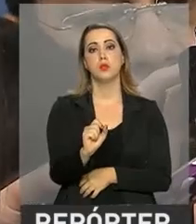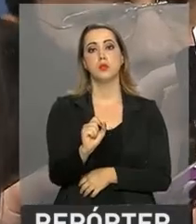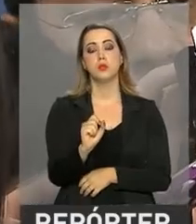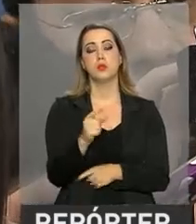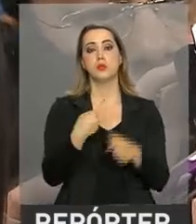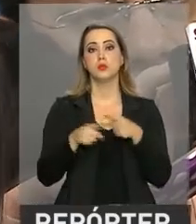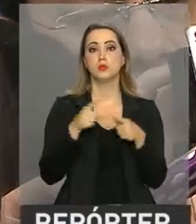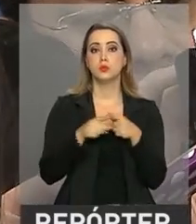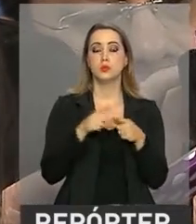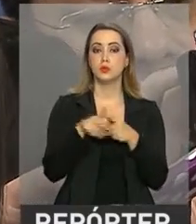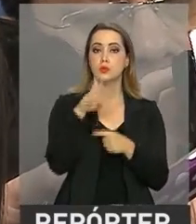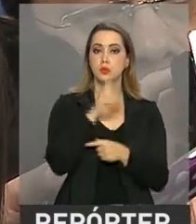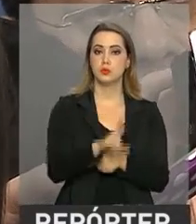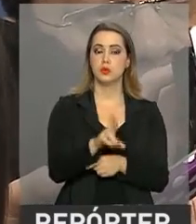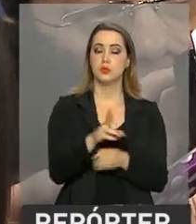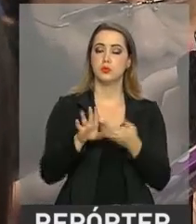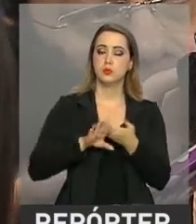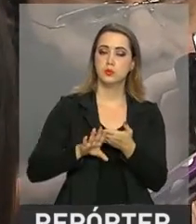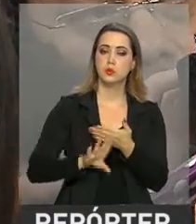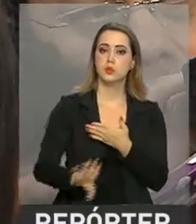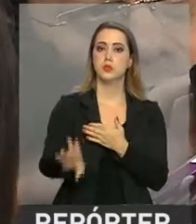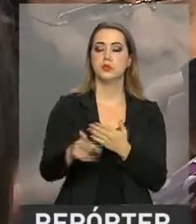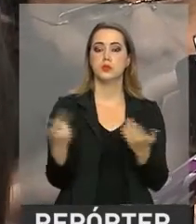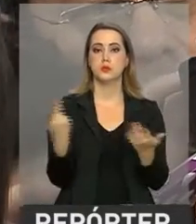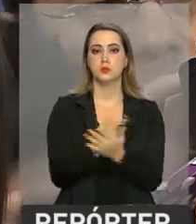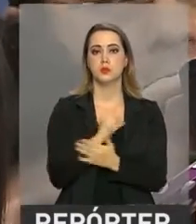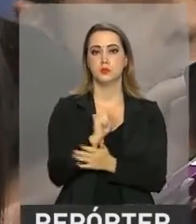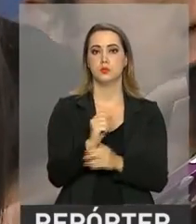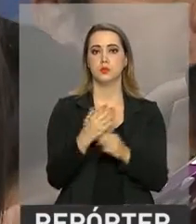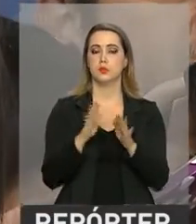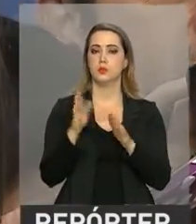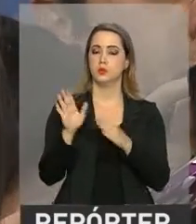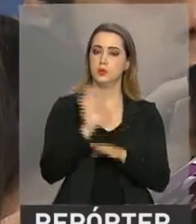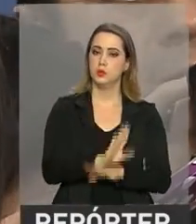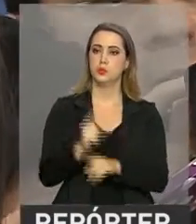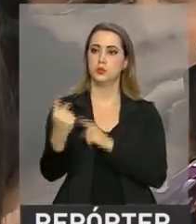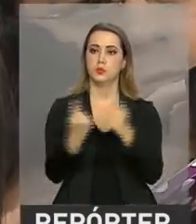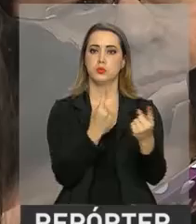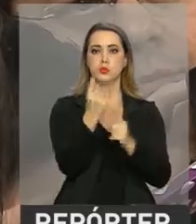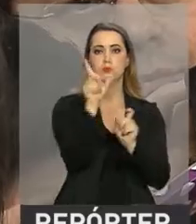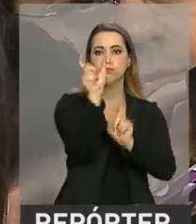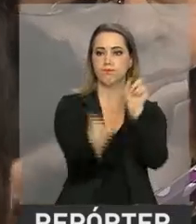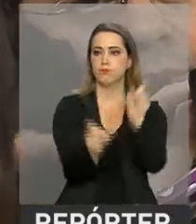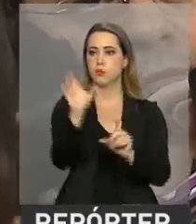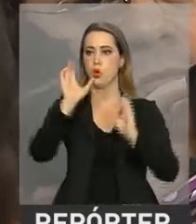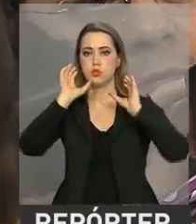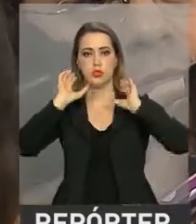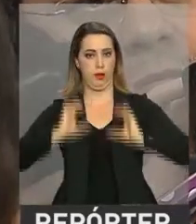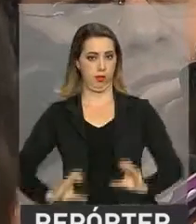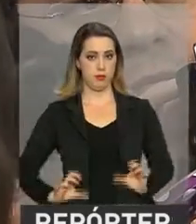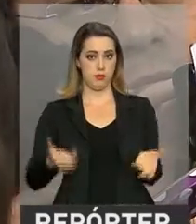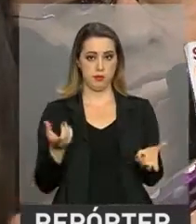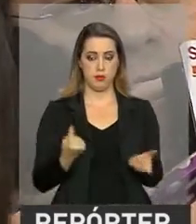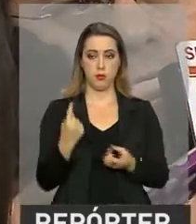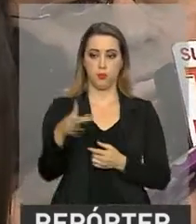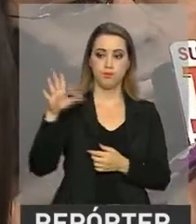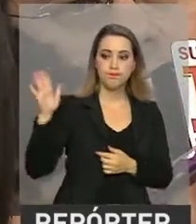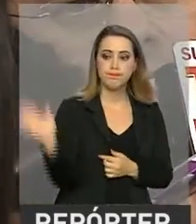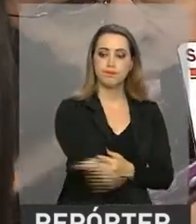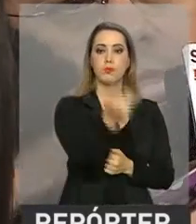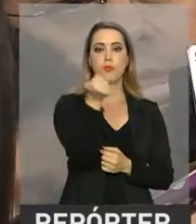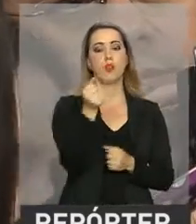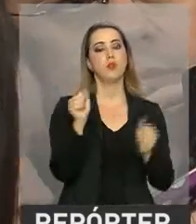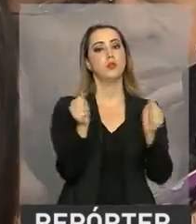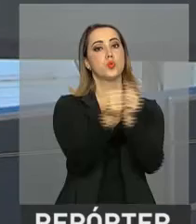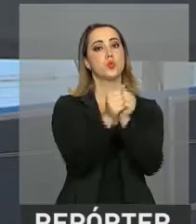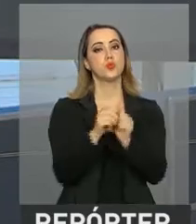do resultado desse combate que será feito com a ajuda de cada cidadão. Por favor, cada cidadão está convocado a nos ajudar a